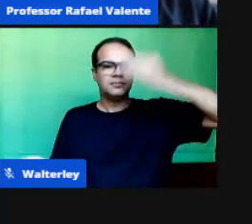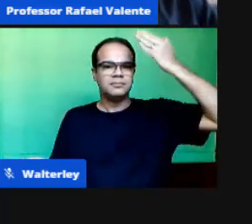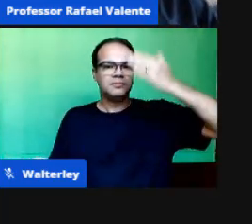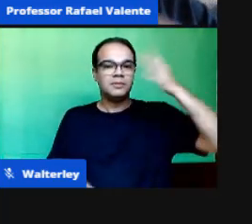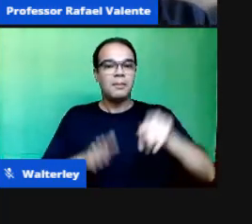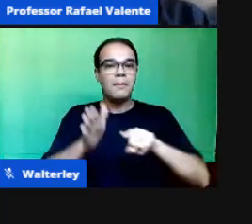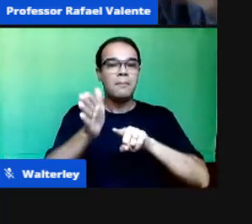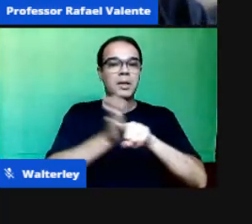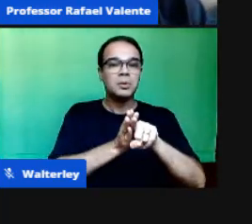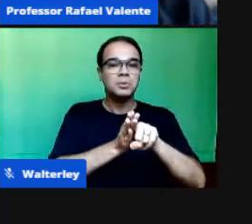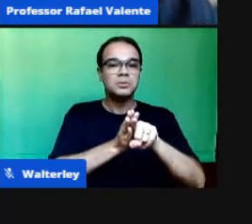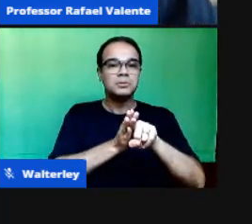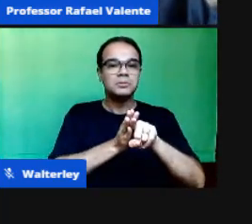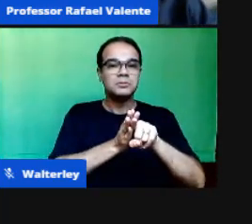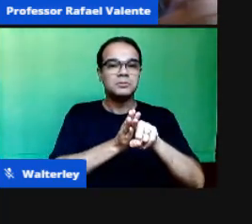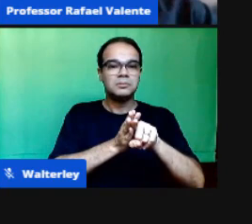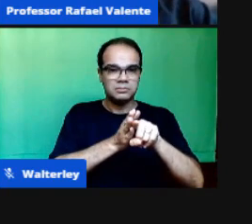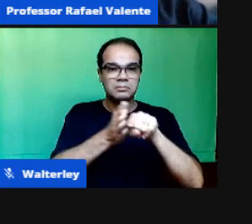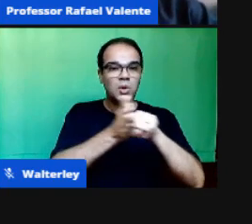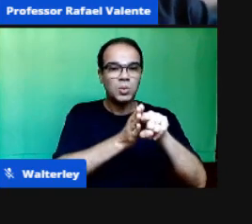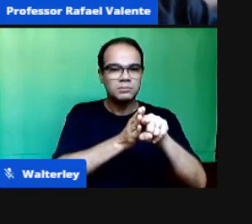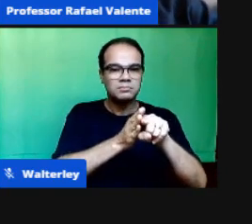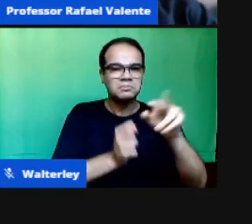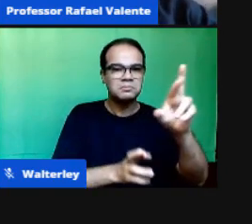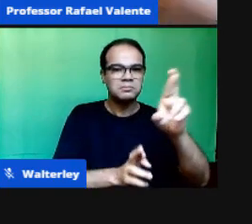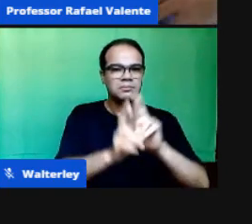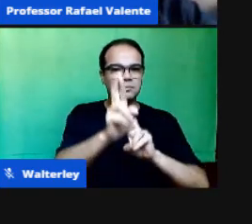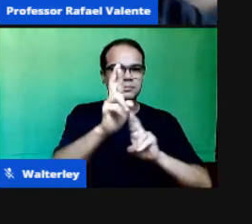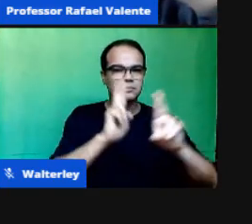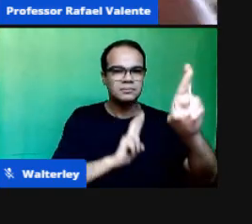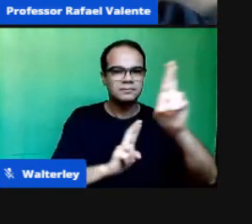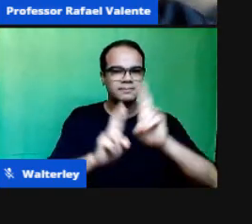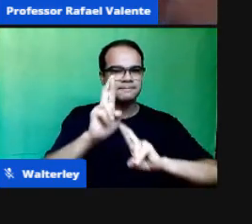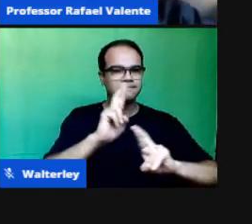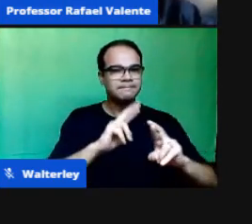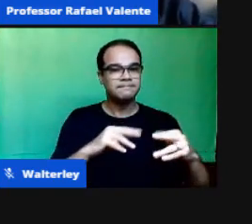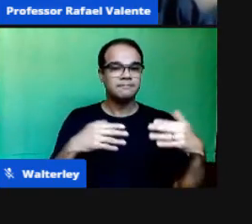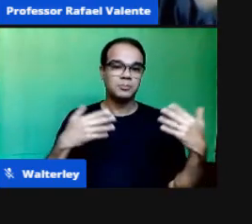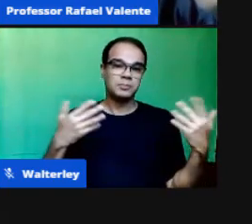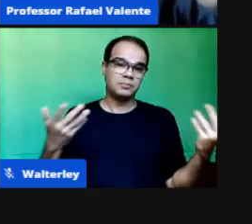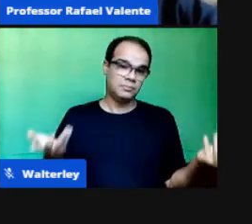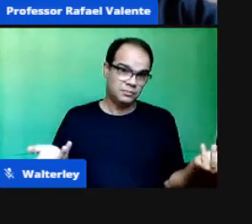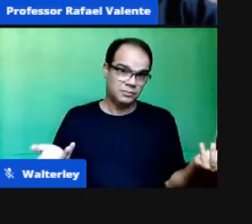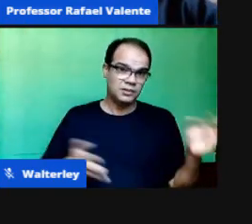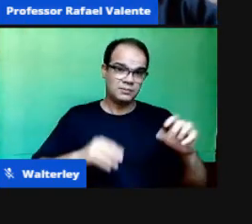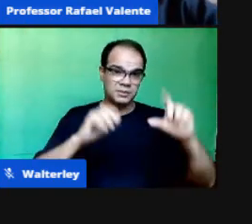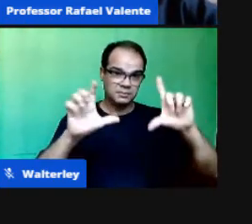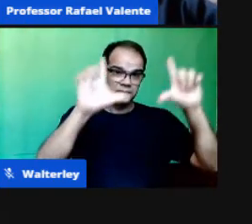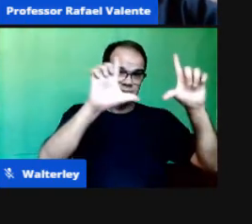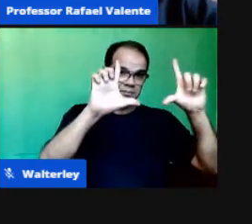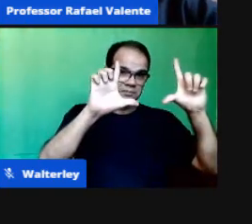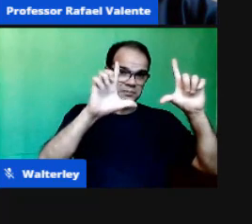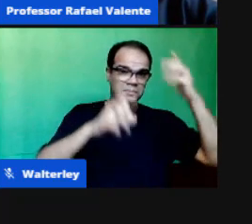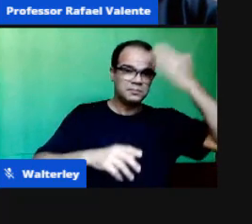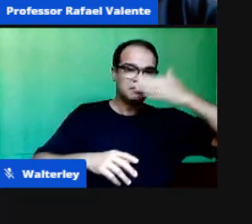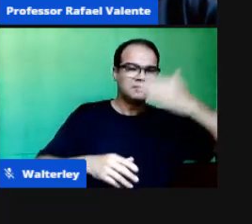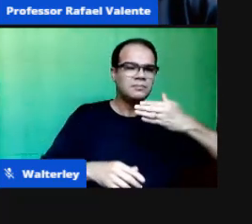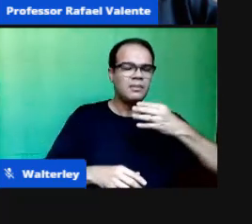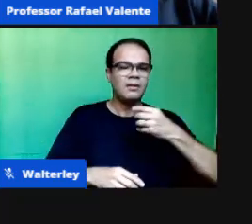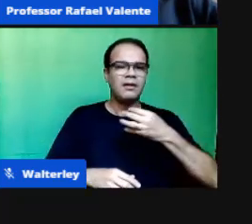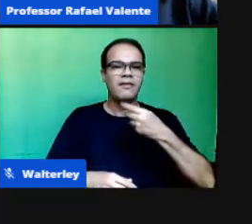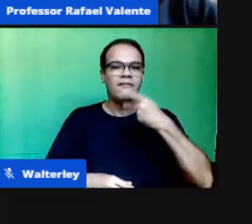com vocês, e eles não respondem algumas vezes. As câmeras ocultam e as vozes também